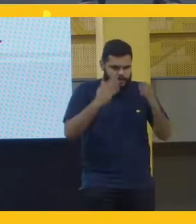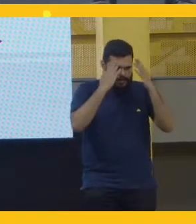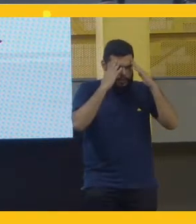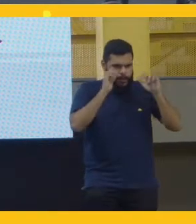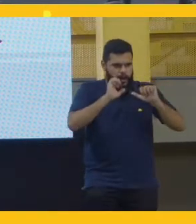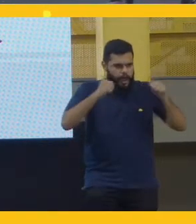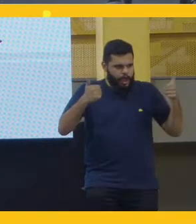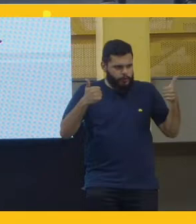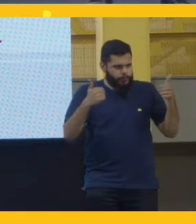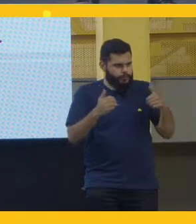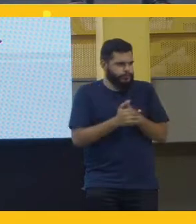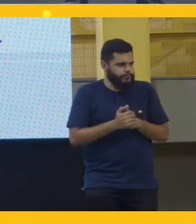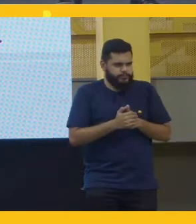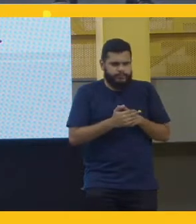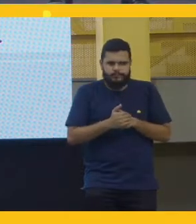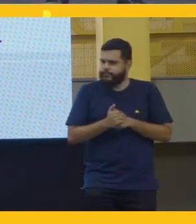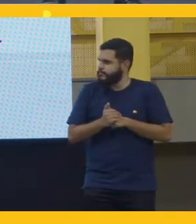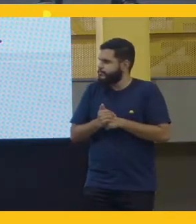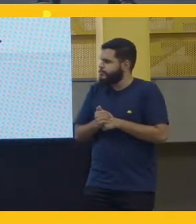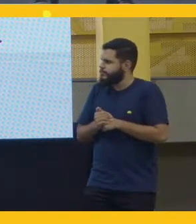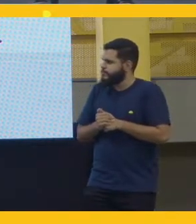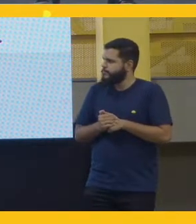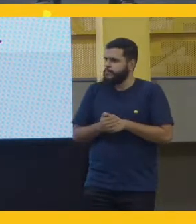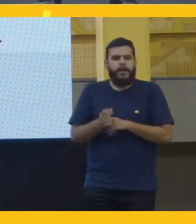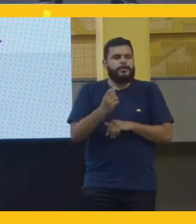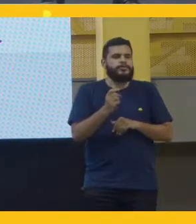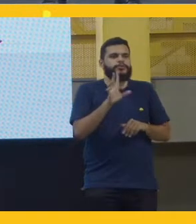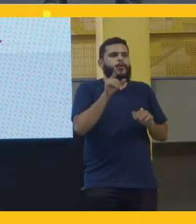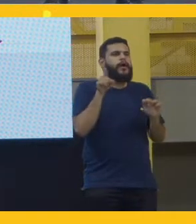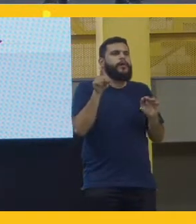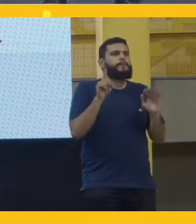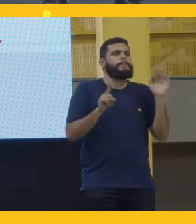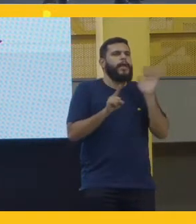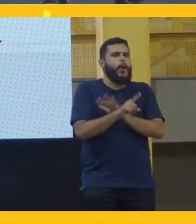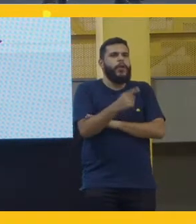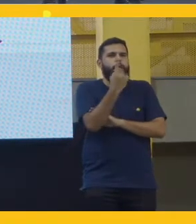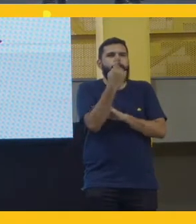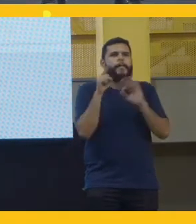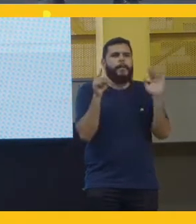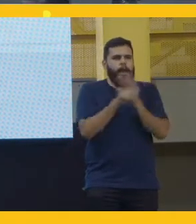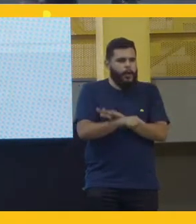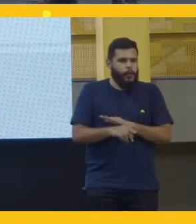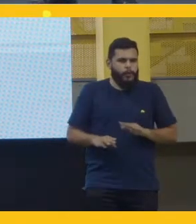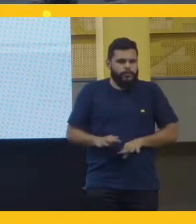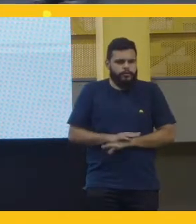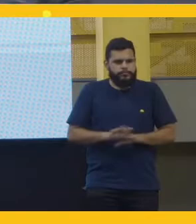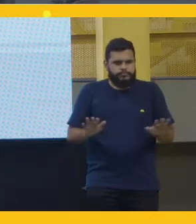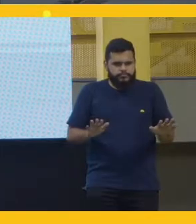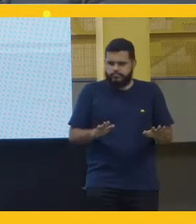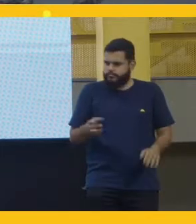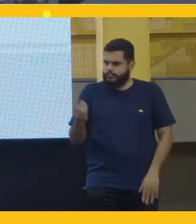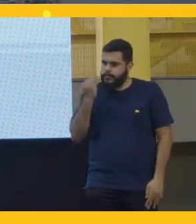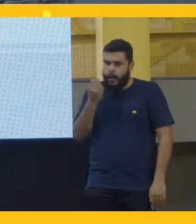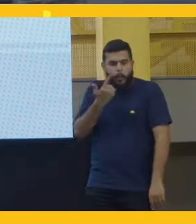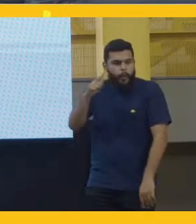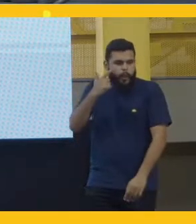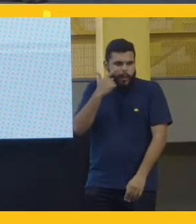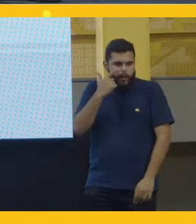direitinho? Fechou? Só caiu essa questão sobre esse assunto no Enem. Então vamos para essa.